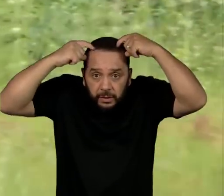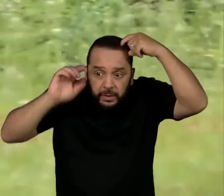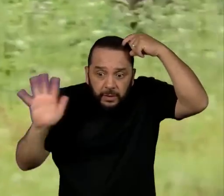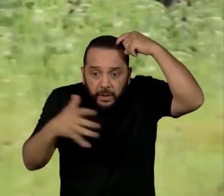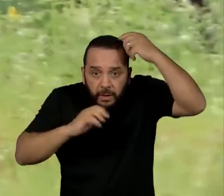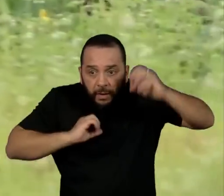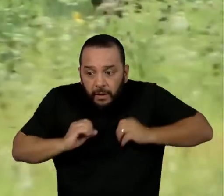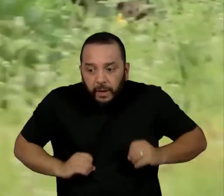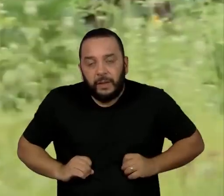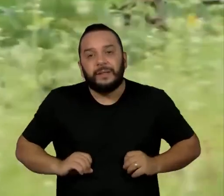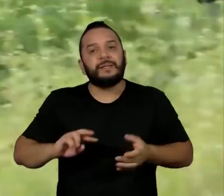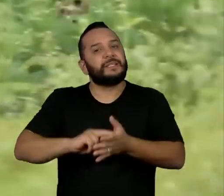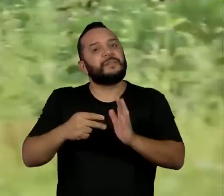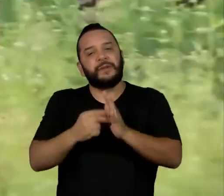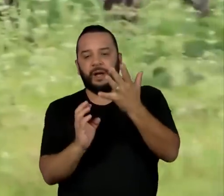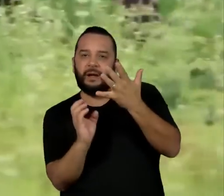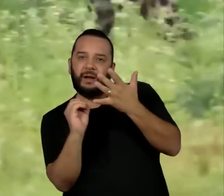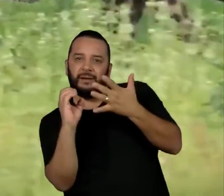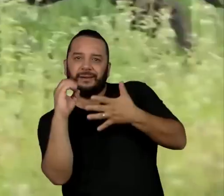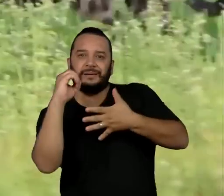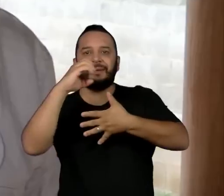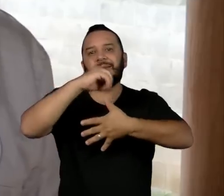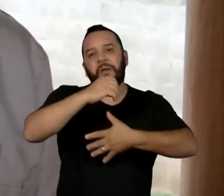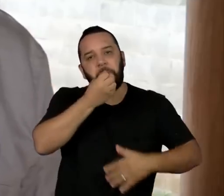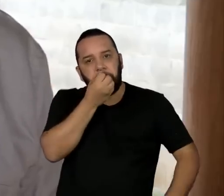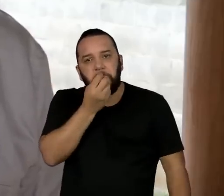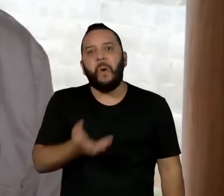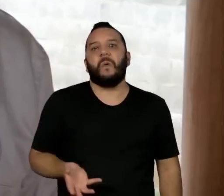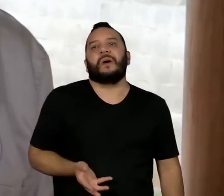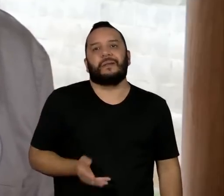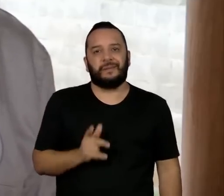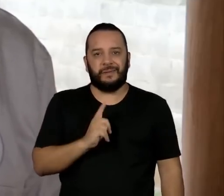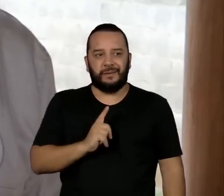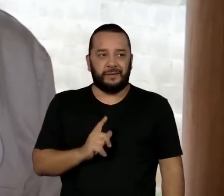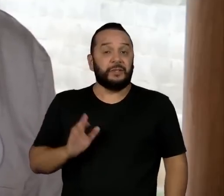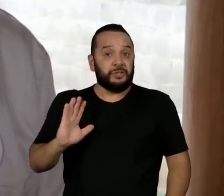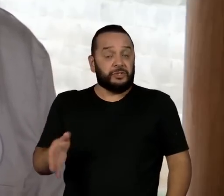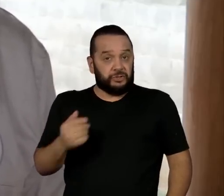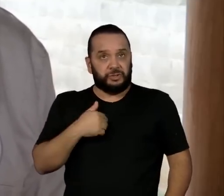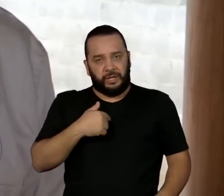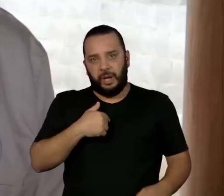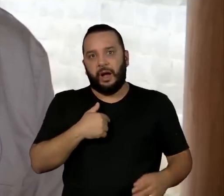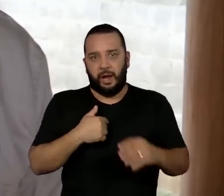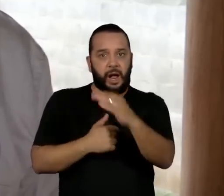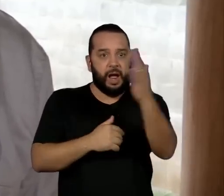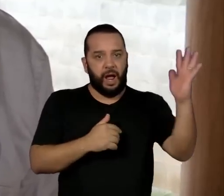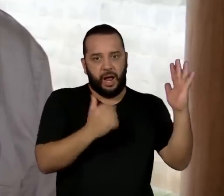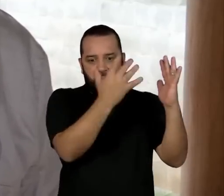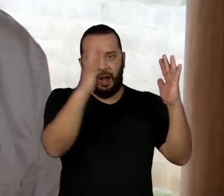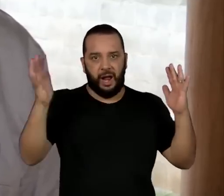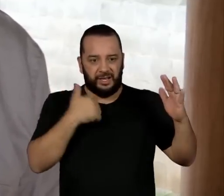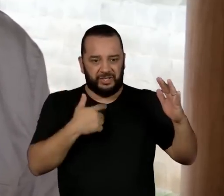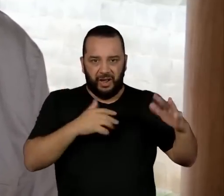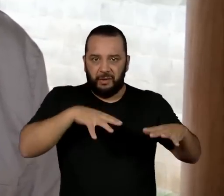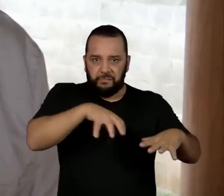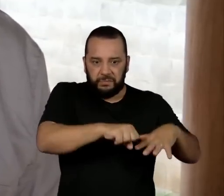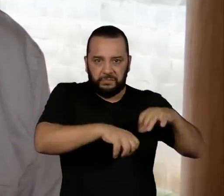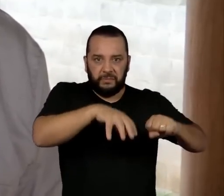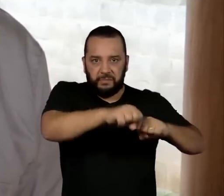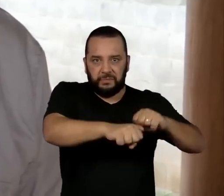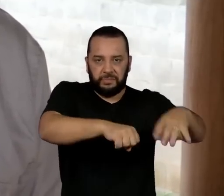que houve uma redução de 1,8% da área que as onças pintadas ocupam na Amazônia. Isso pode parecer pouco nesse primeiro